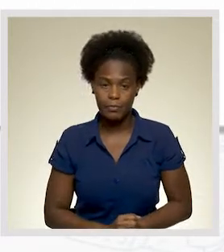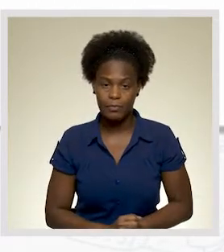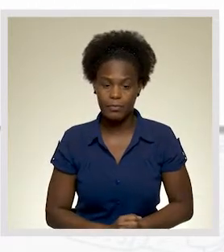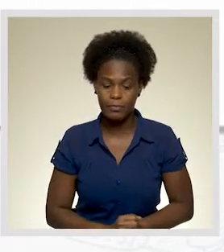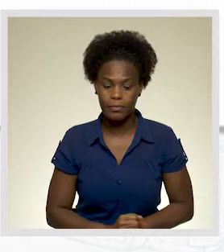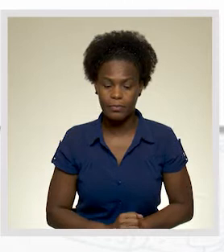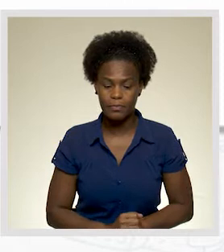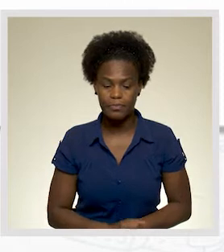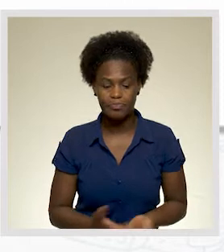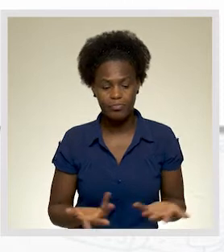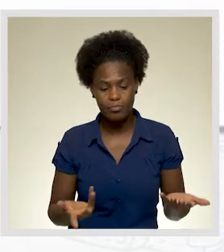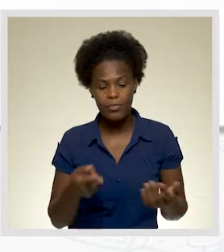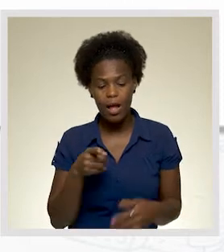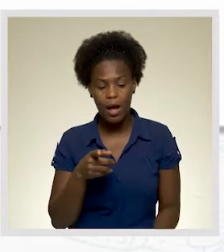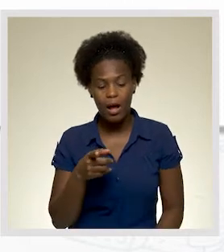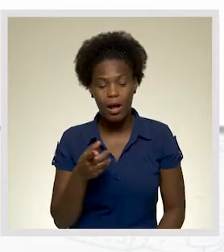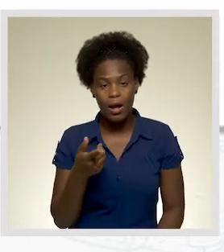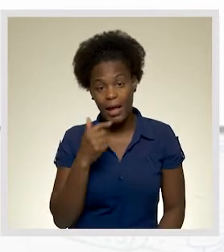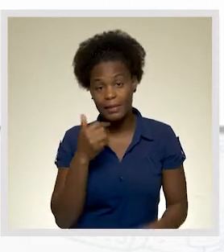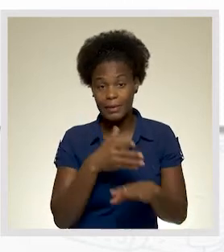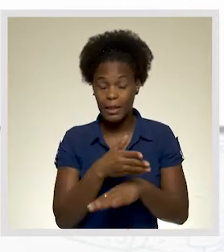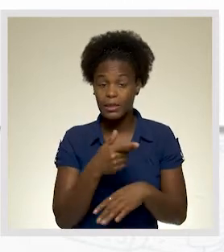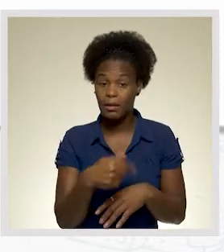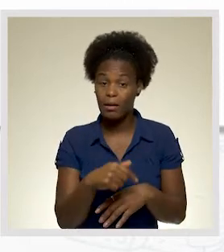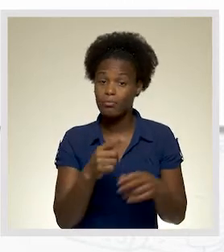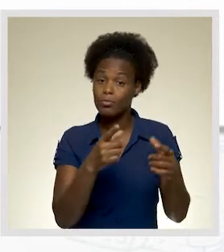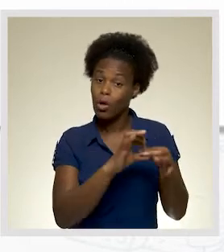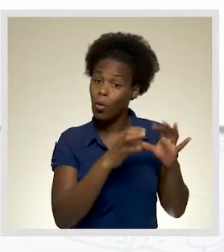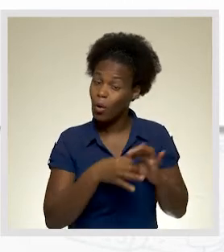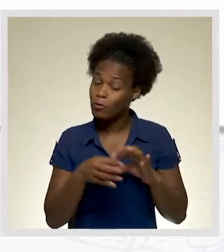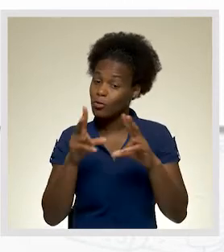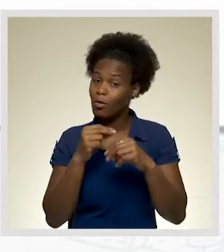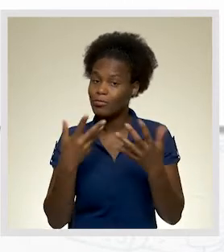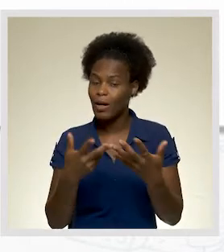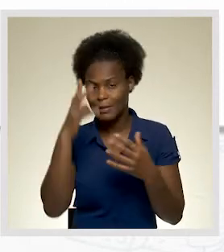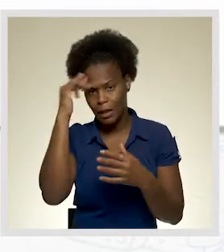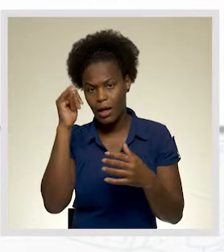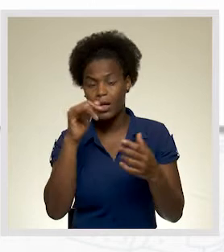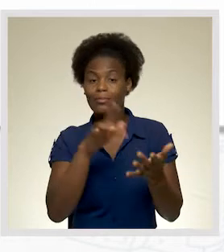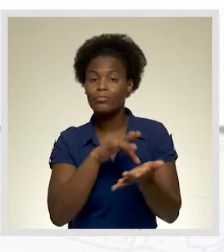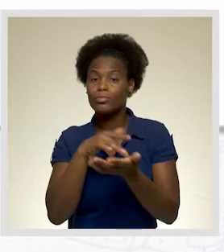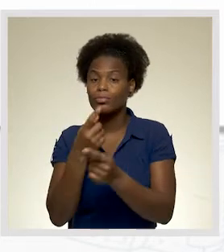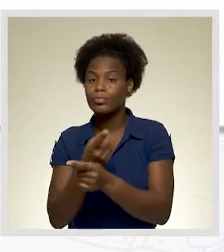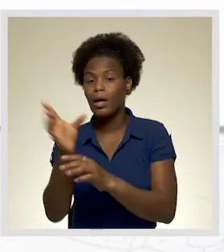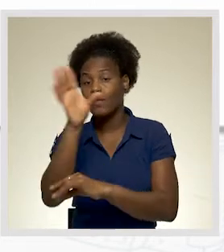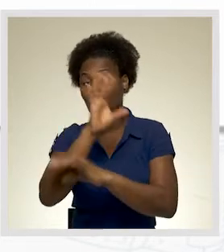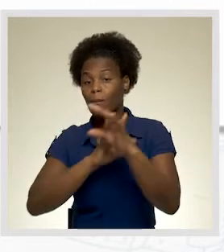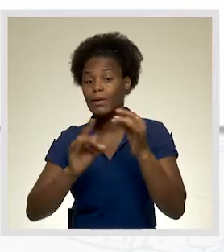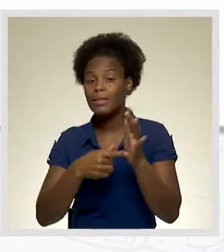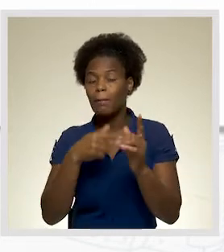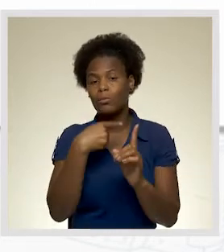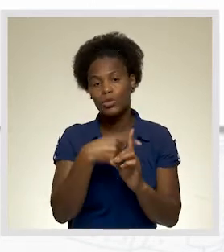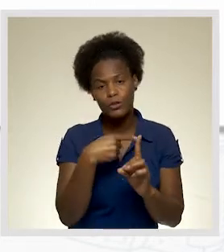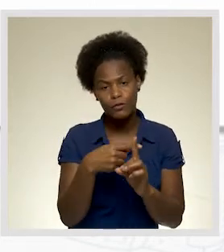Aí, acedeu às recentes correntes ideológicas e literárias europeias, o positivismo,